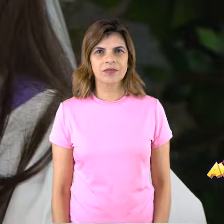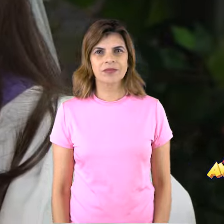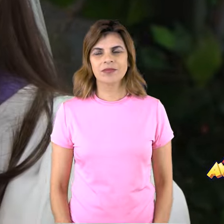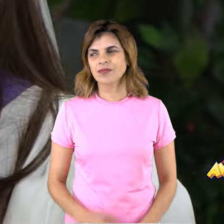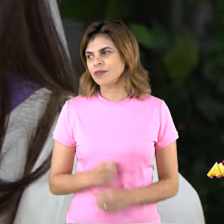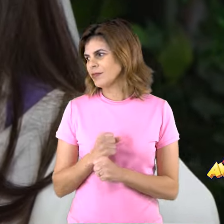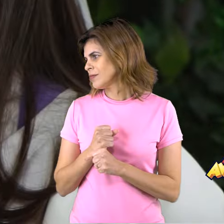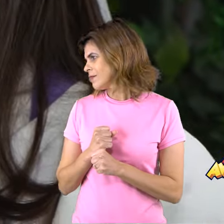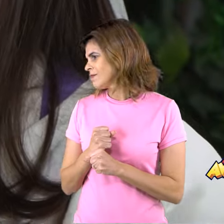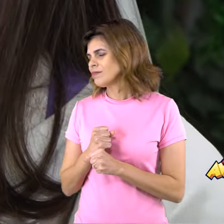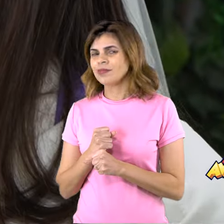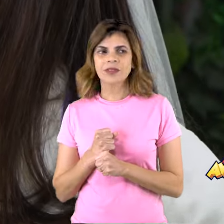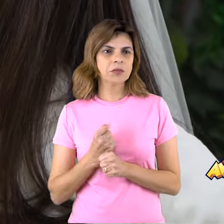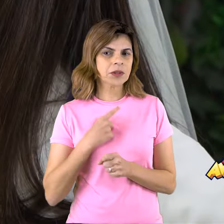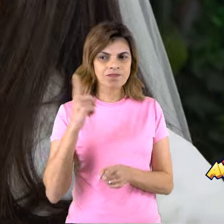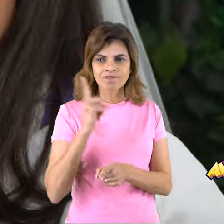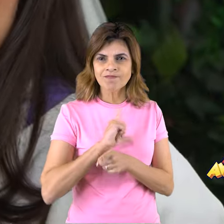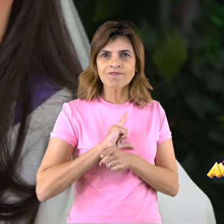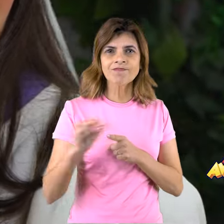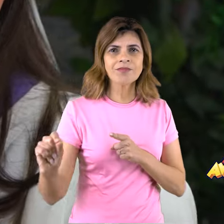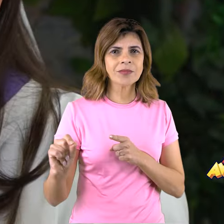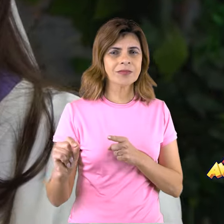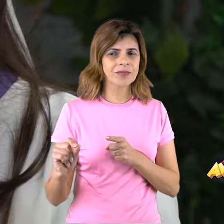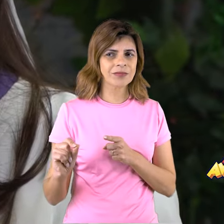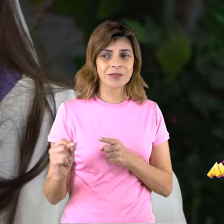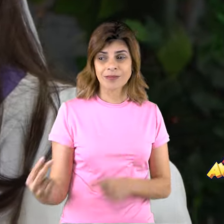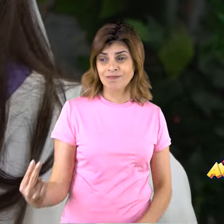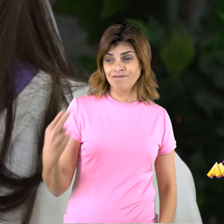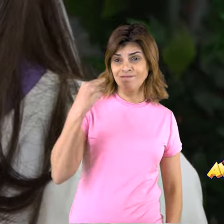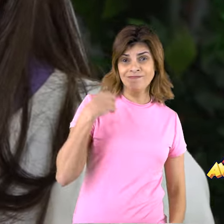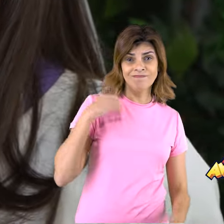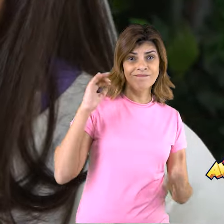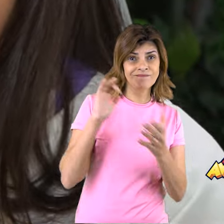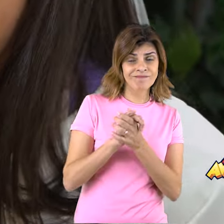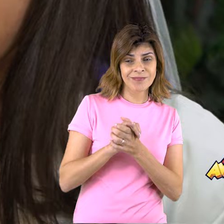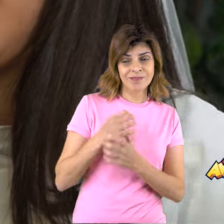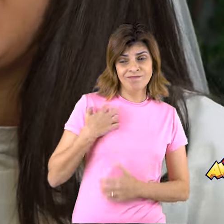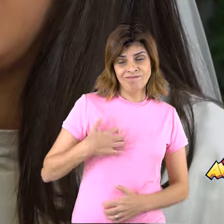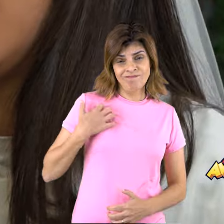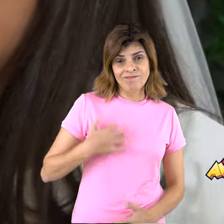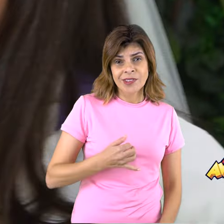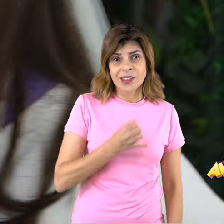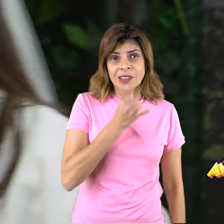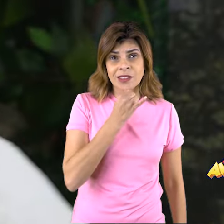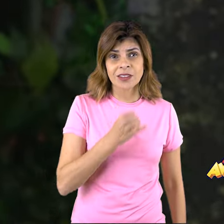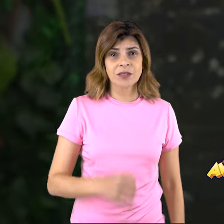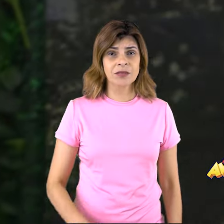eu preciso dar um jeito de sair daqui se o leo me ver nesse casamento ele vai ficar muito triste